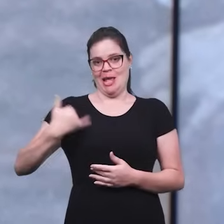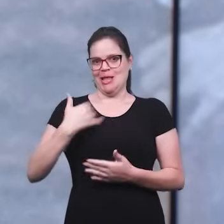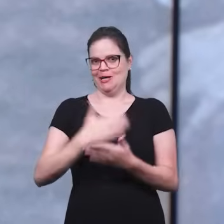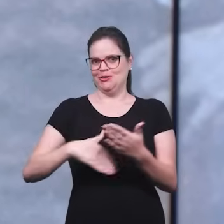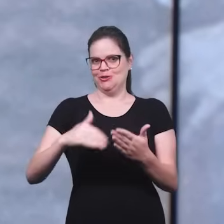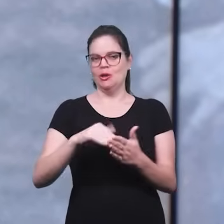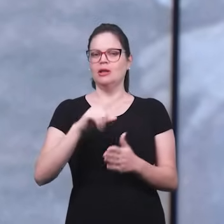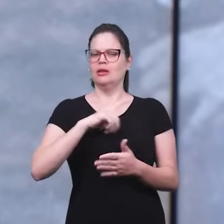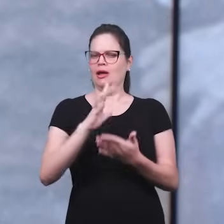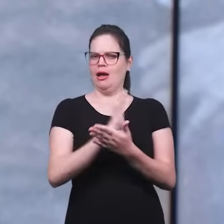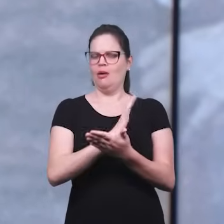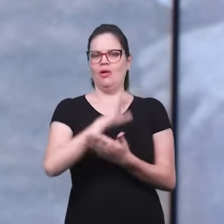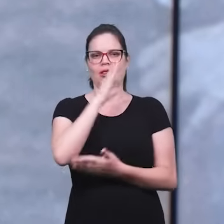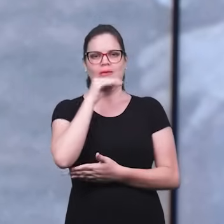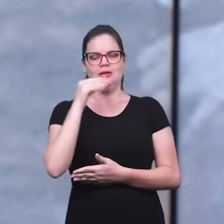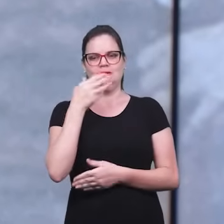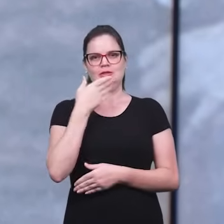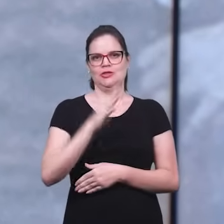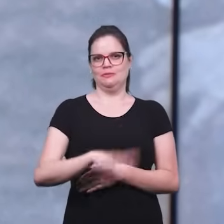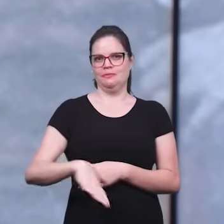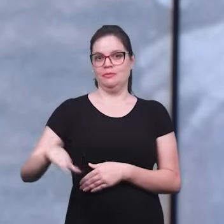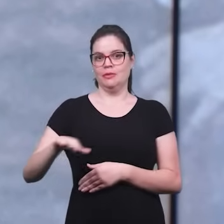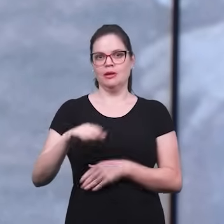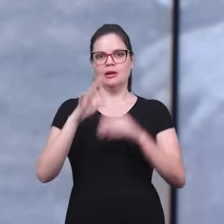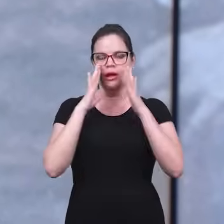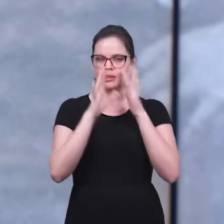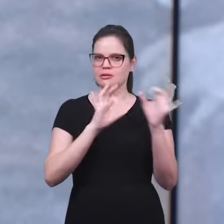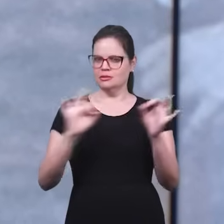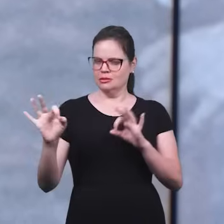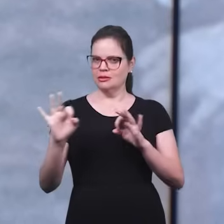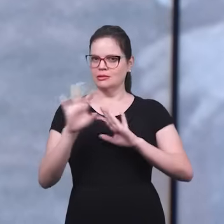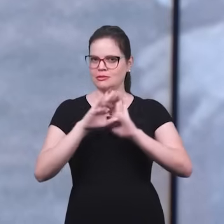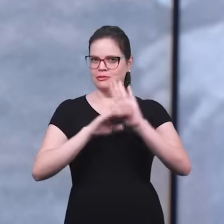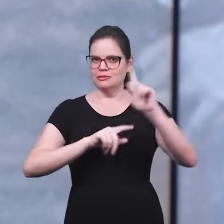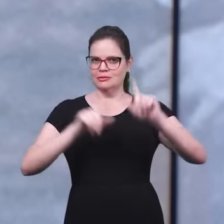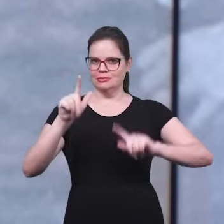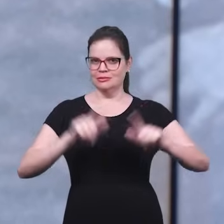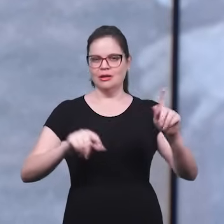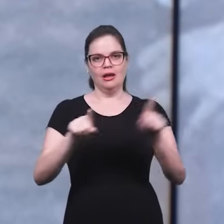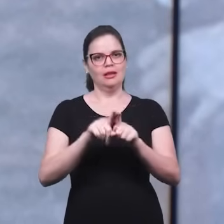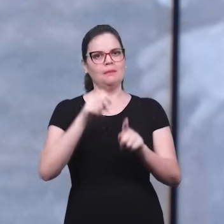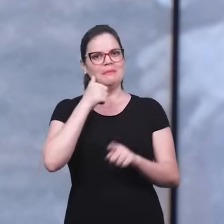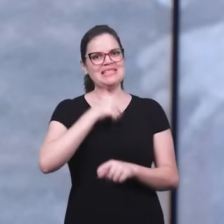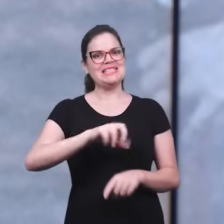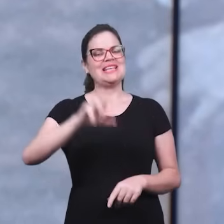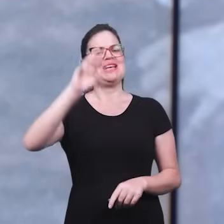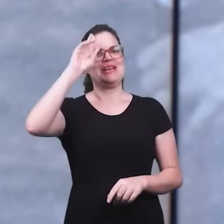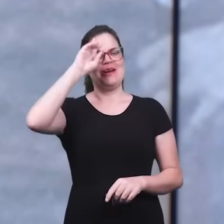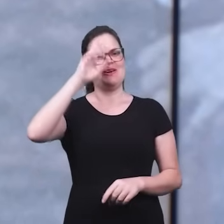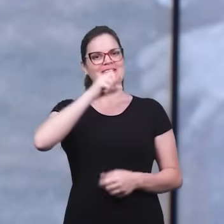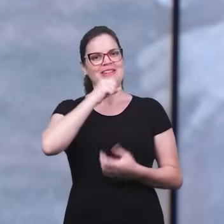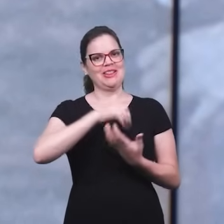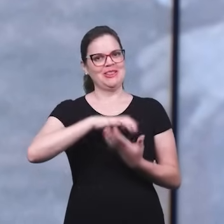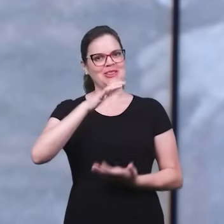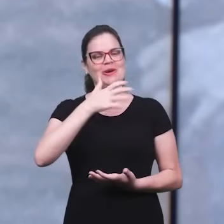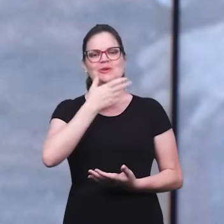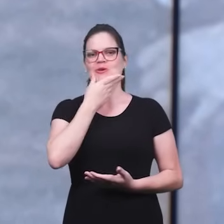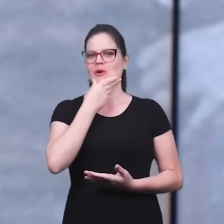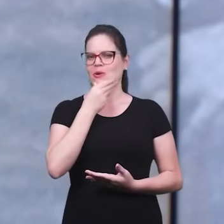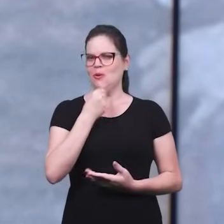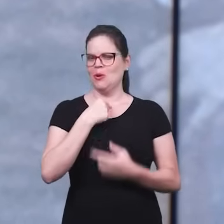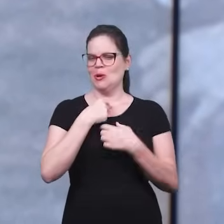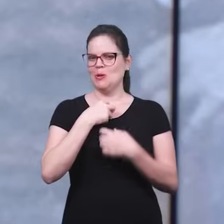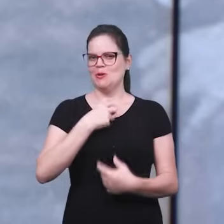procurado por adolescentes, crianças que assistem o programa e tenho sido procurado por senhoras, por